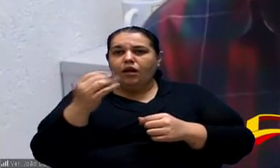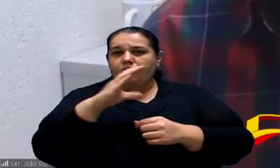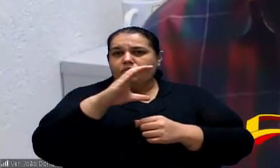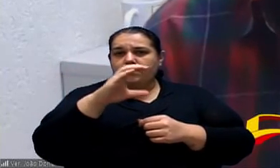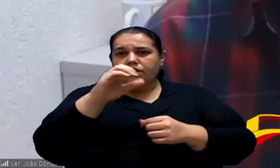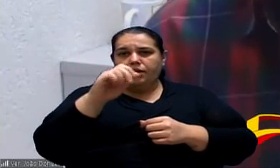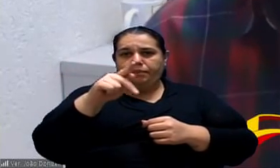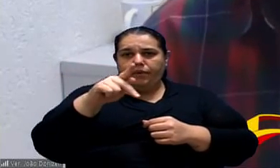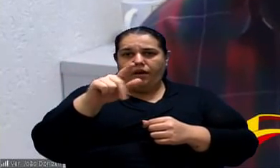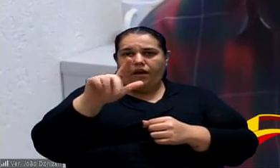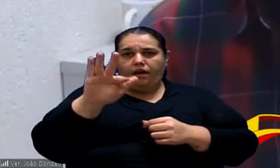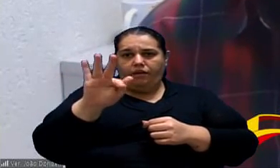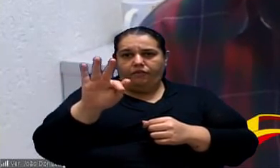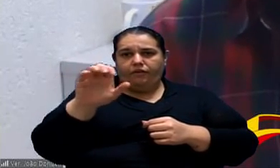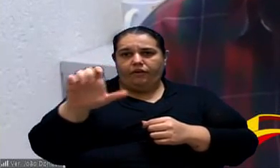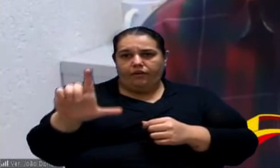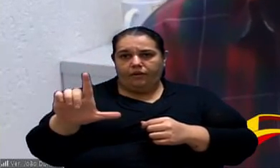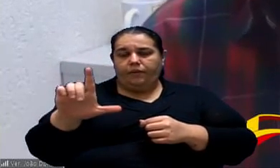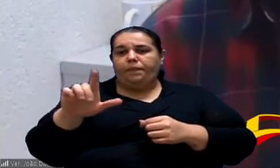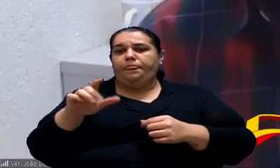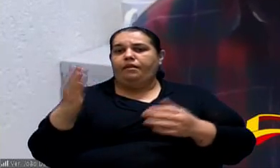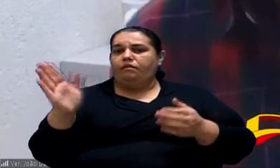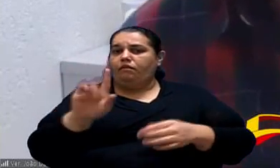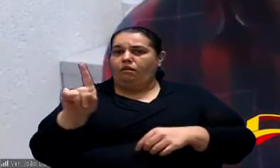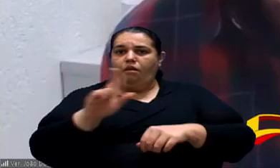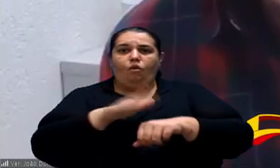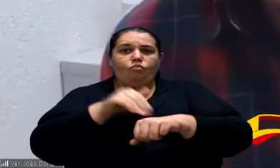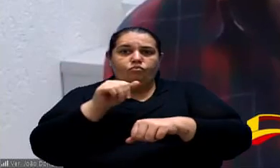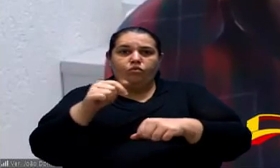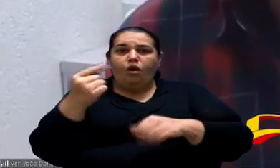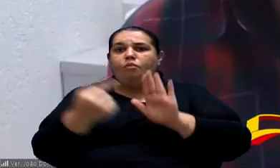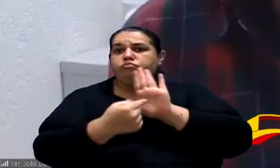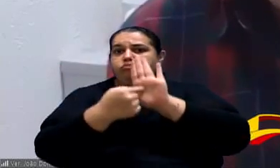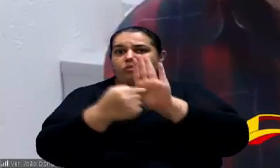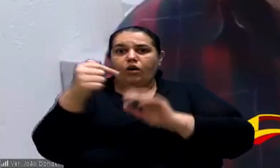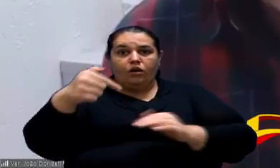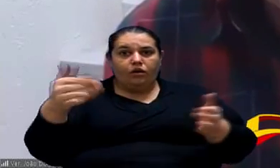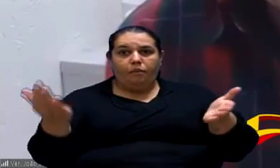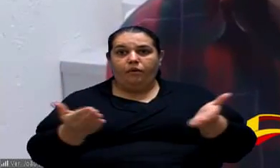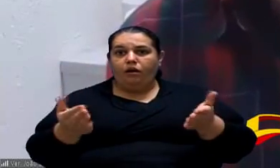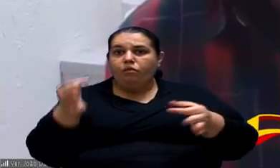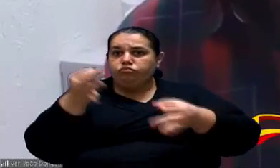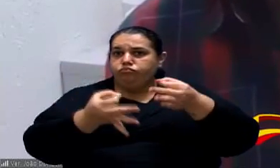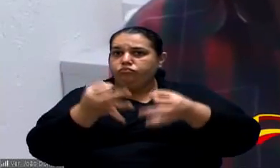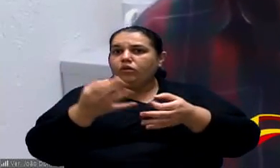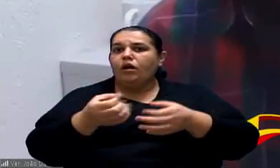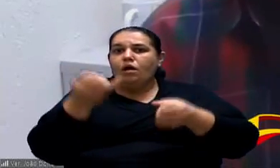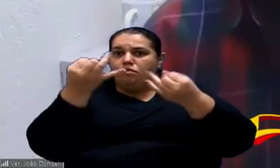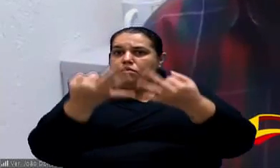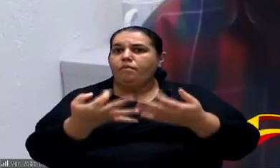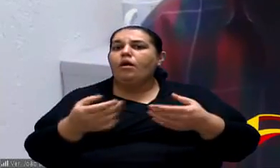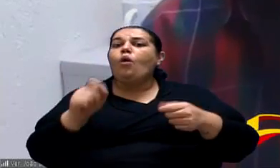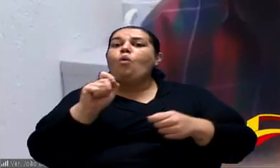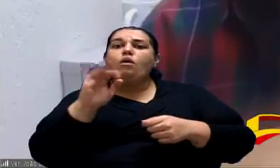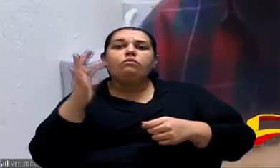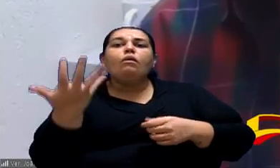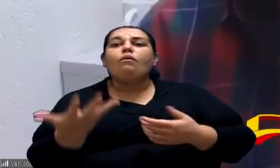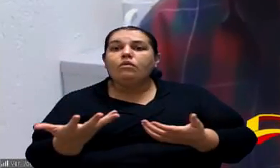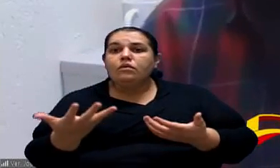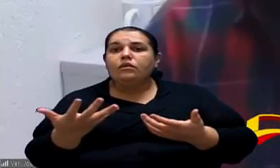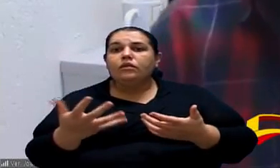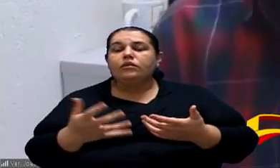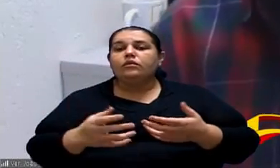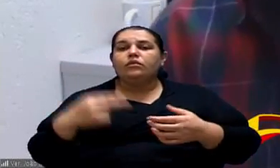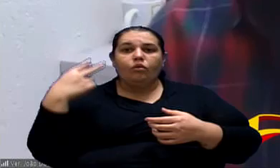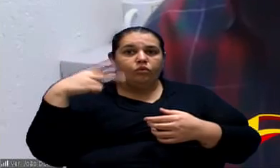não chamamos aqui o diretor de CPFL para se apresentar para os vereadores, se justificar da lambança que tantos